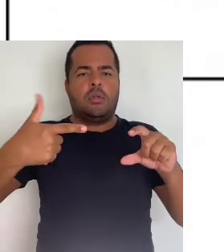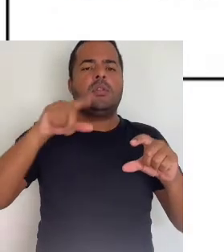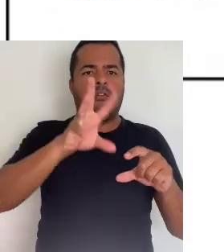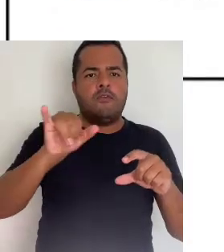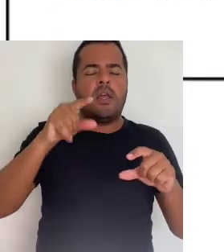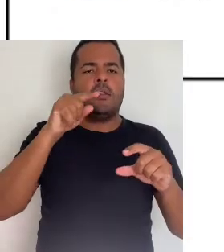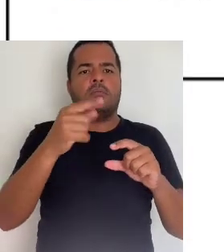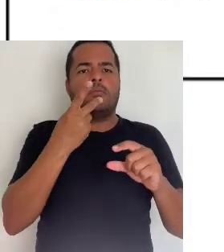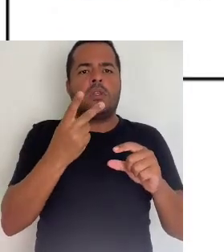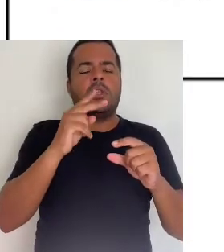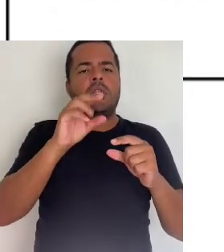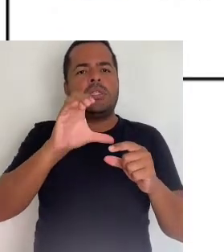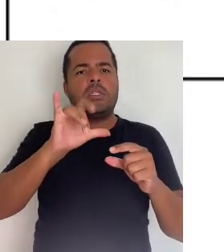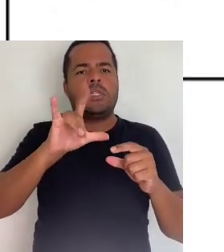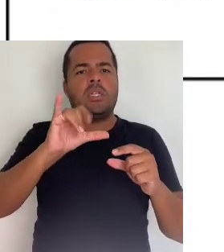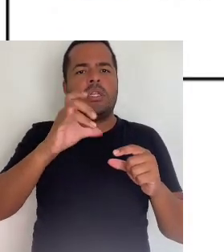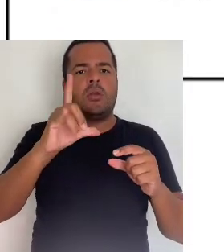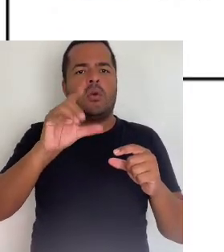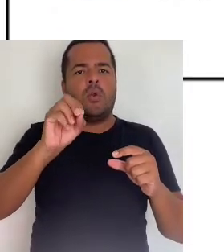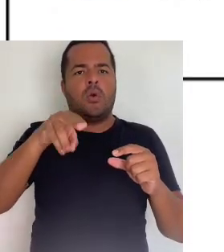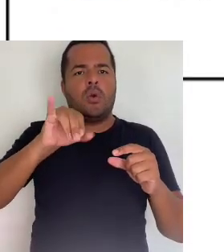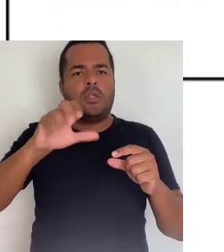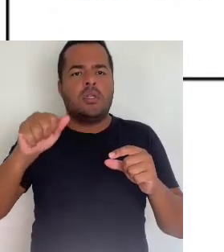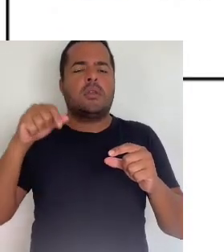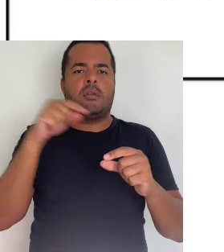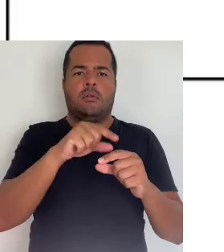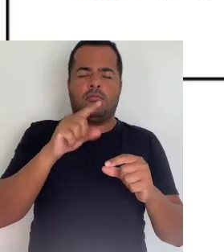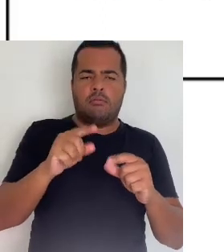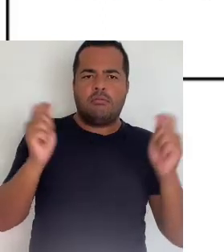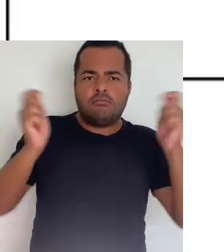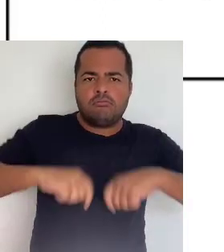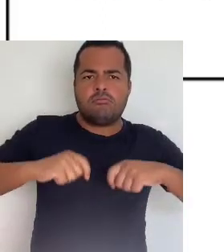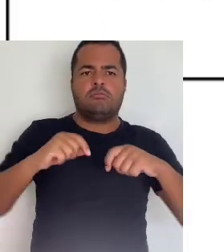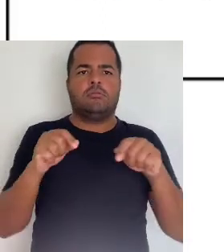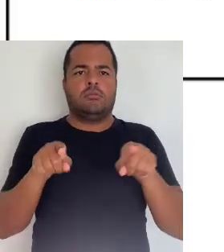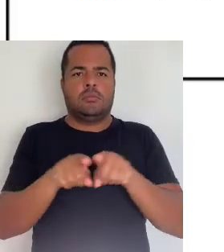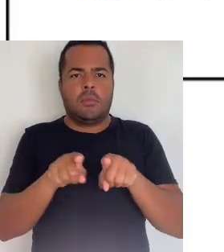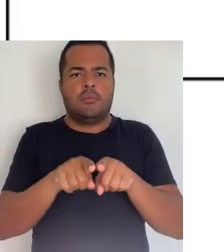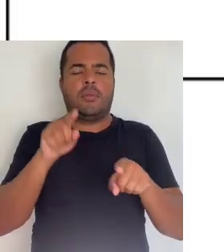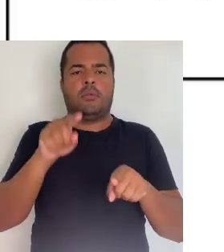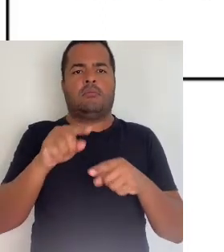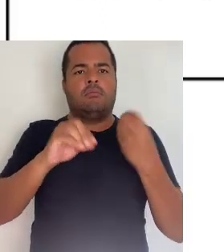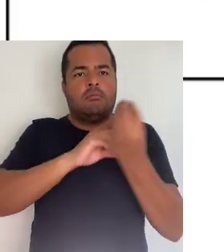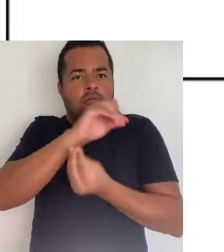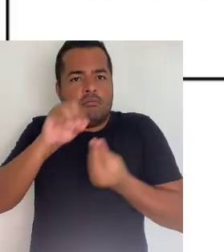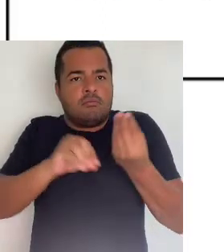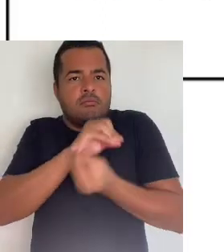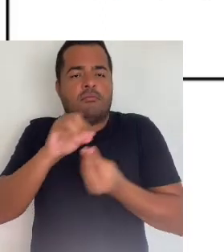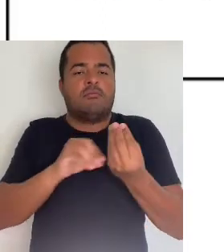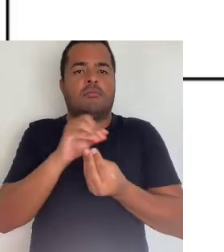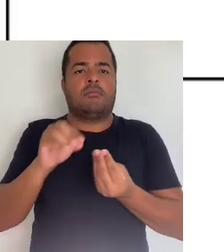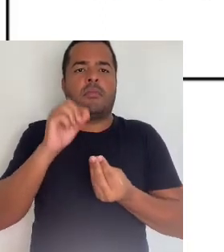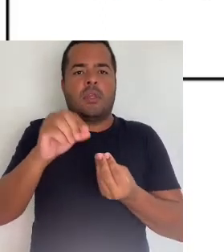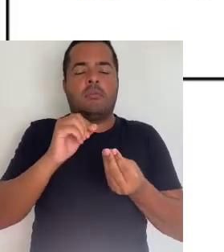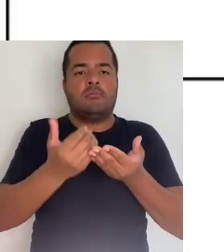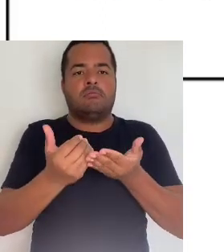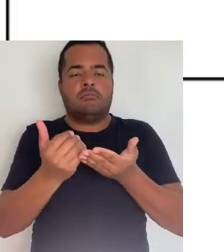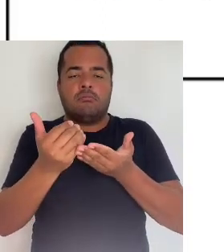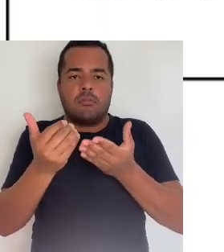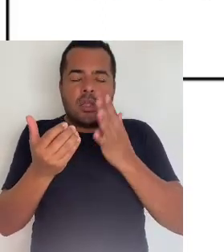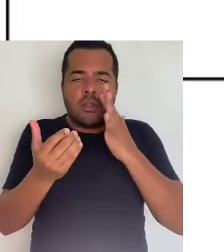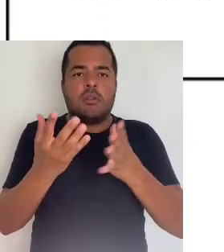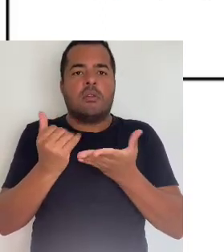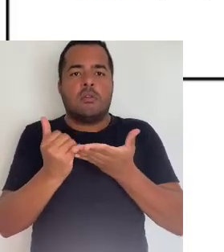uma reação do tipo E2, ela vai ser uma etapa sincrônica, em que você tem aí, por exemplo, um íon etóxido, né, em que ele